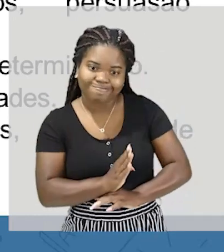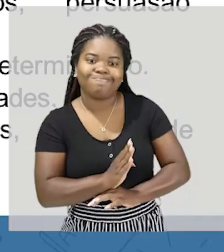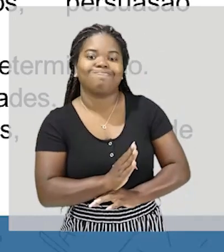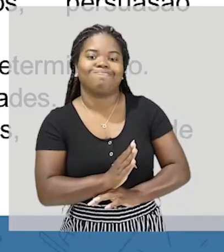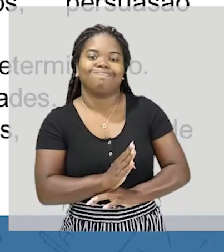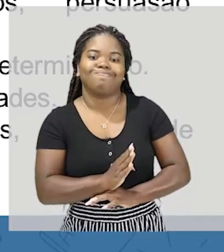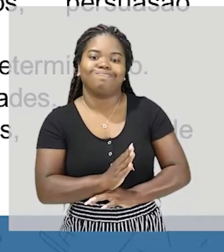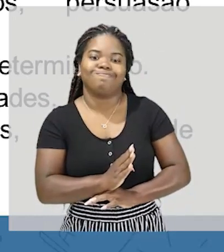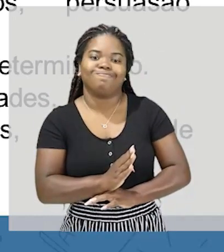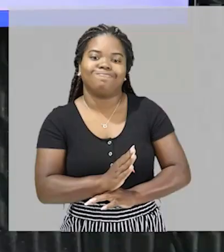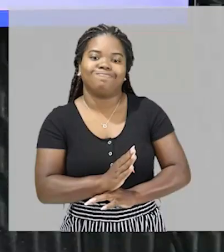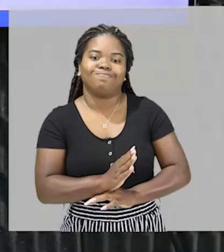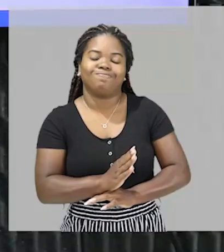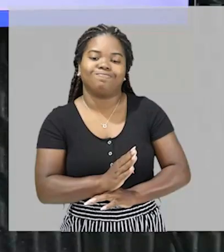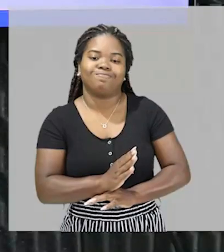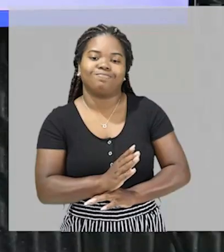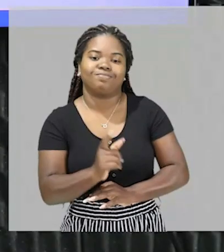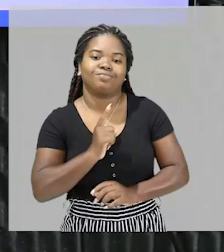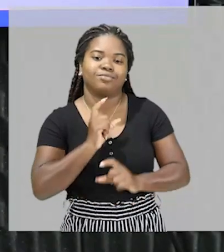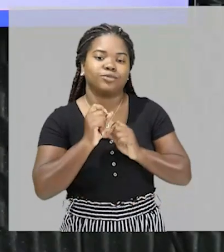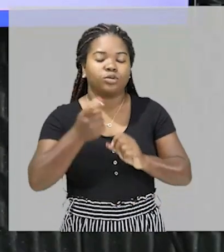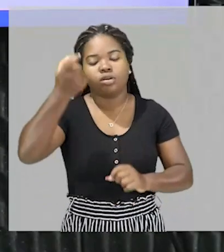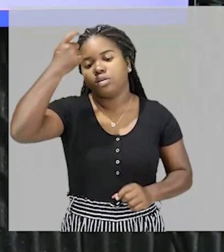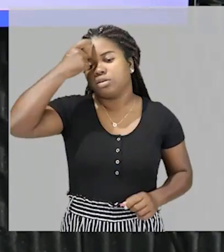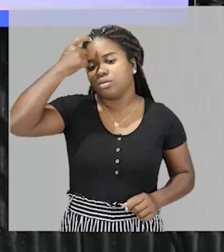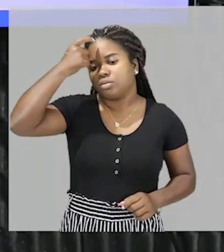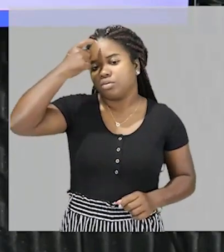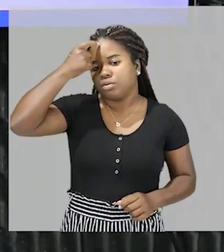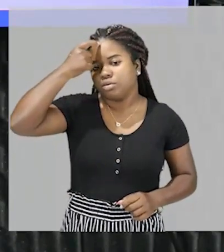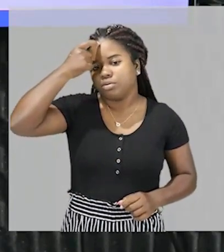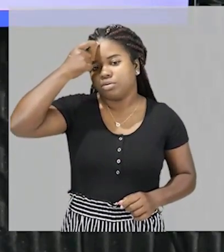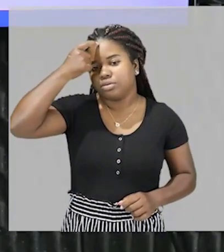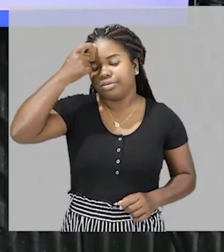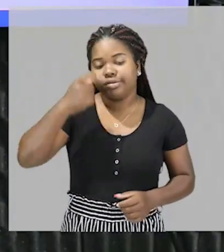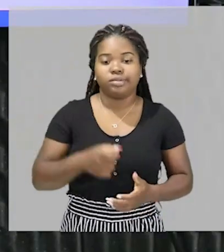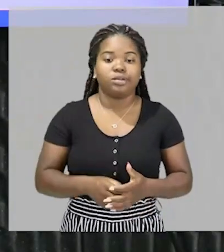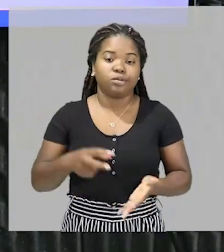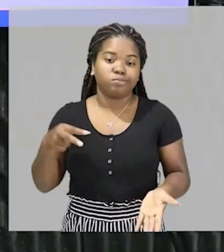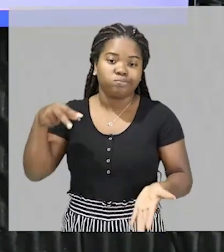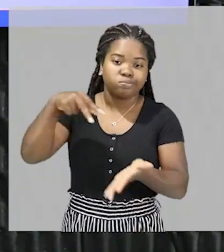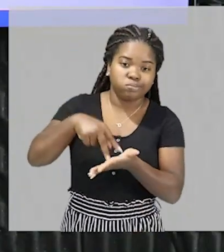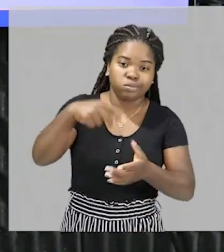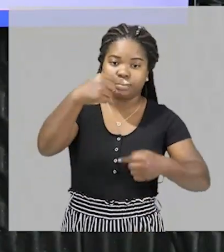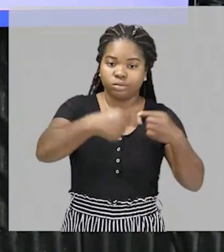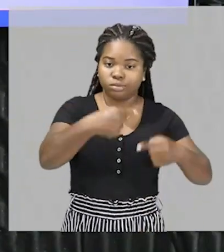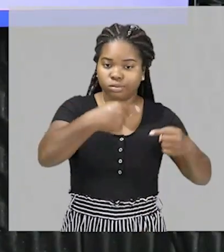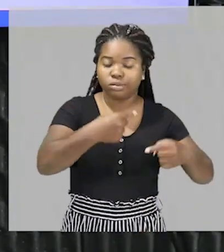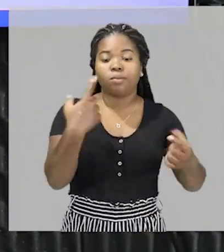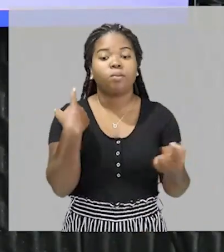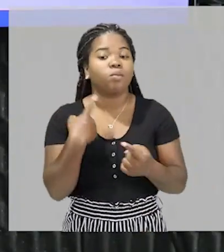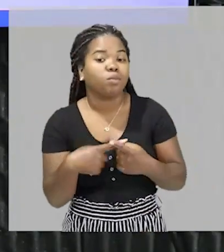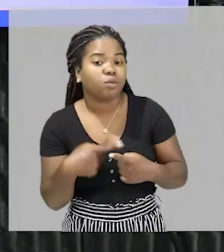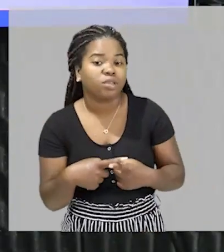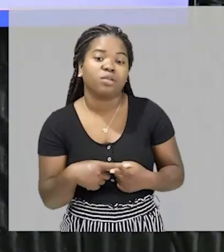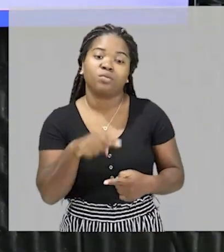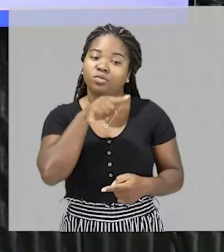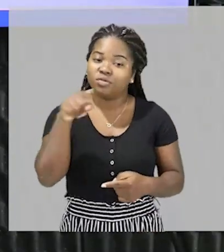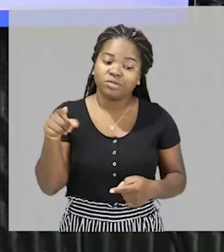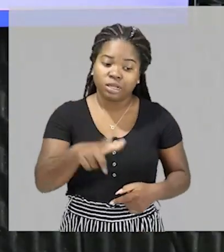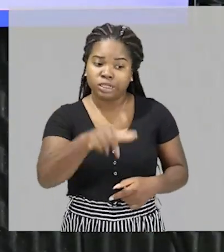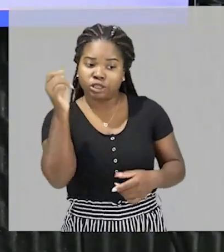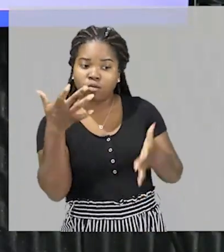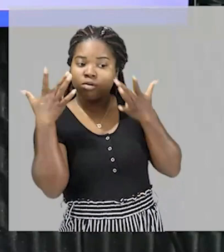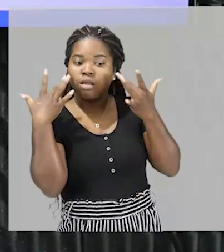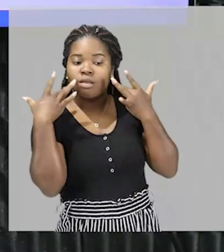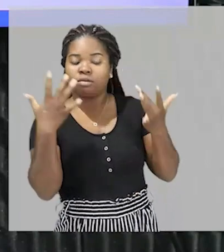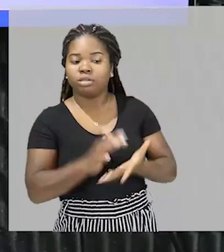você ter literalmente a consciência de que é um ato de resistência política. Por quê? Porque quando um de vocês escolhe ser